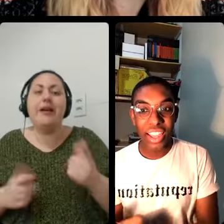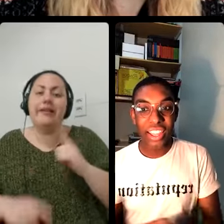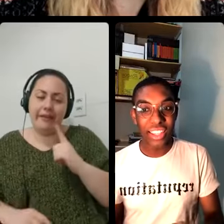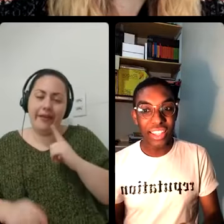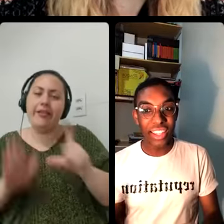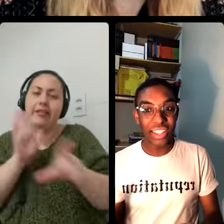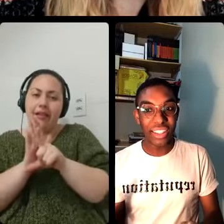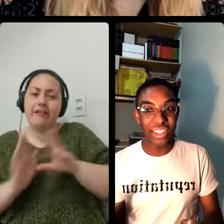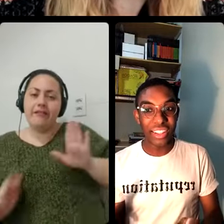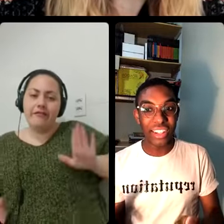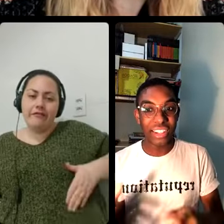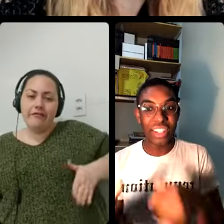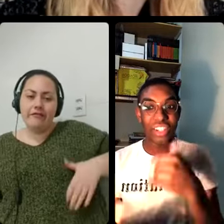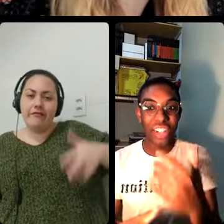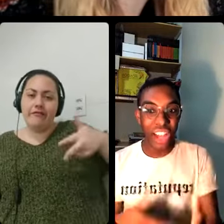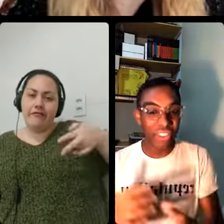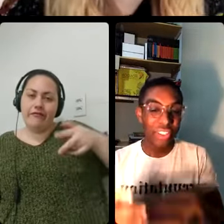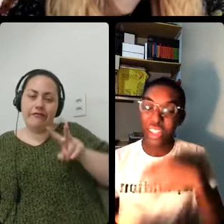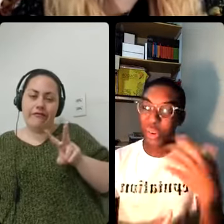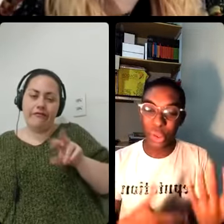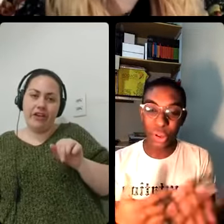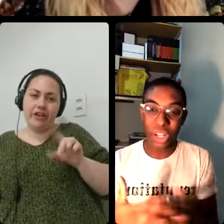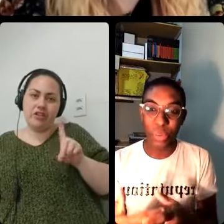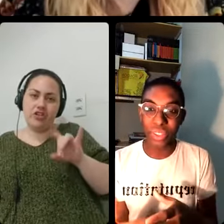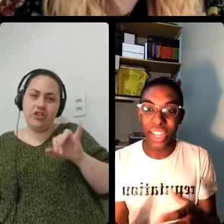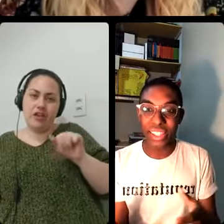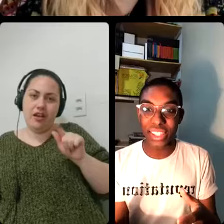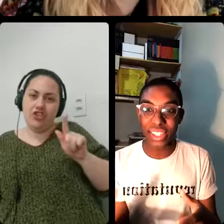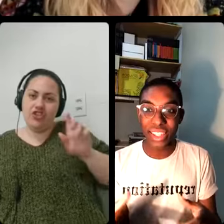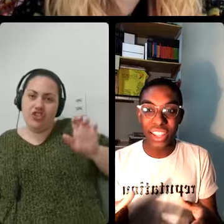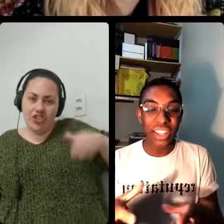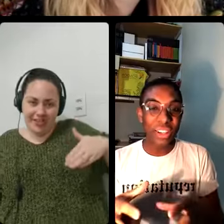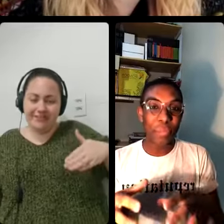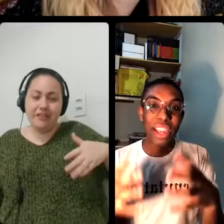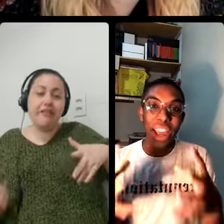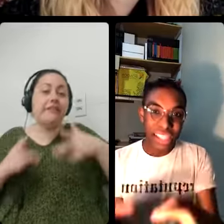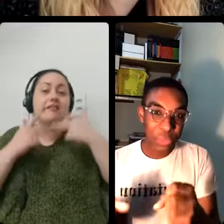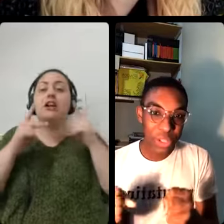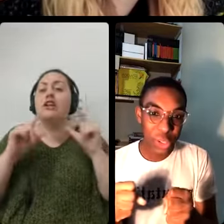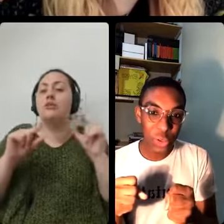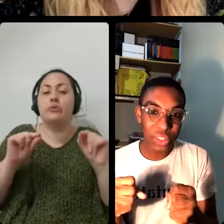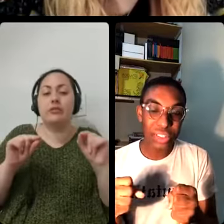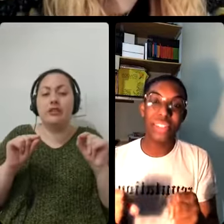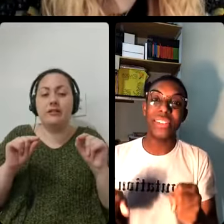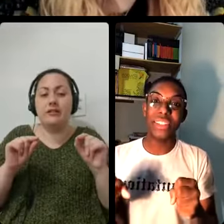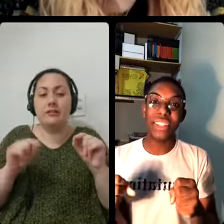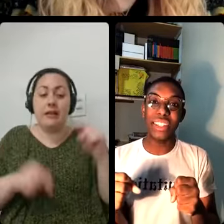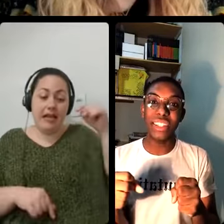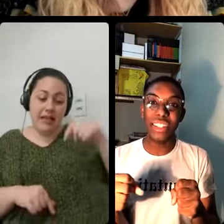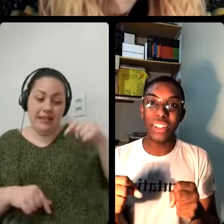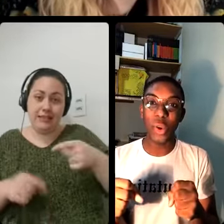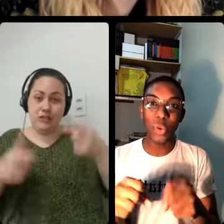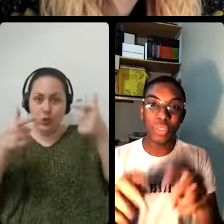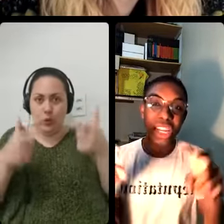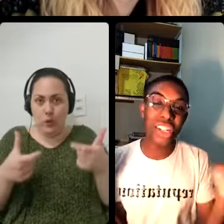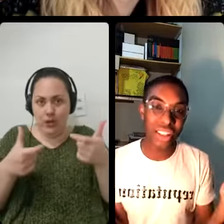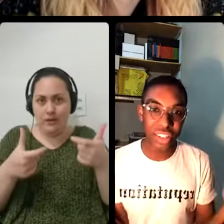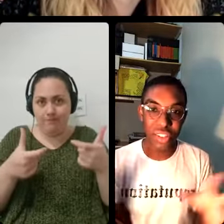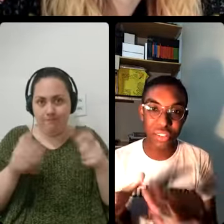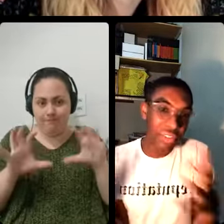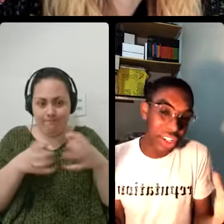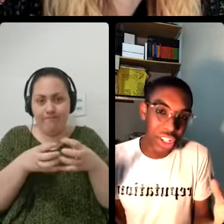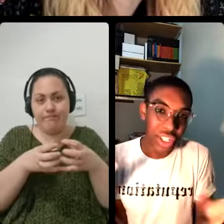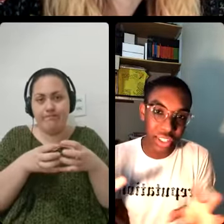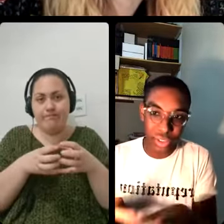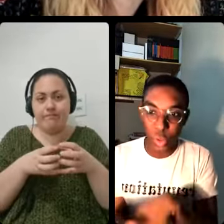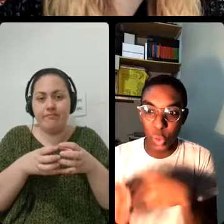né, que destinava que a colônia pudesse pegar essas pessoas e taxá-las